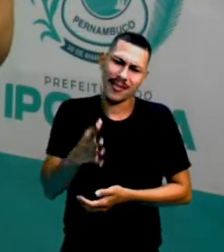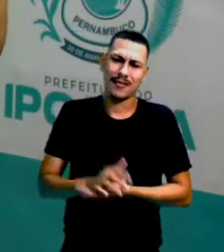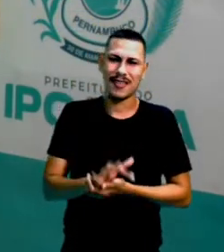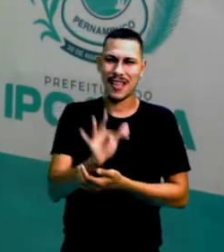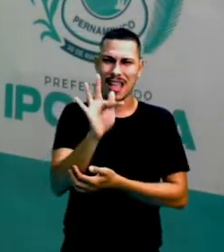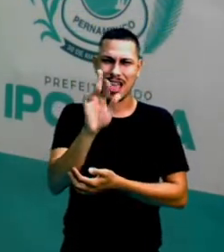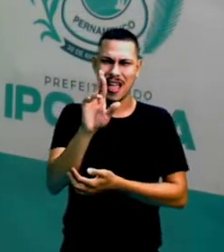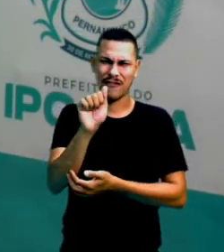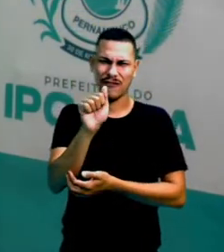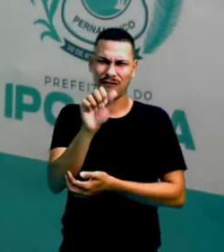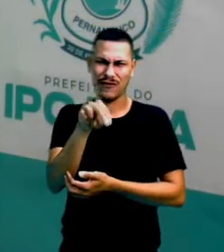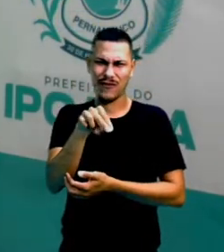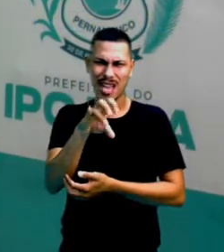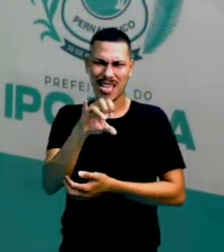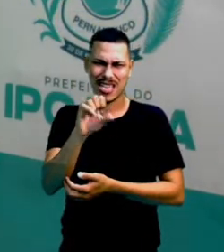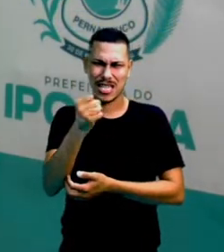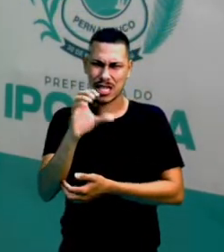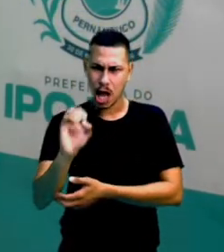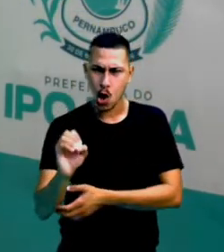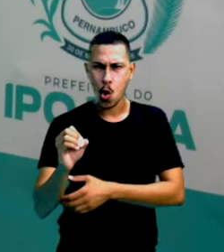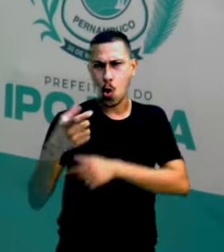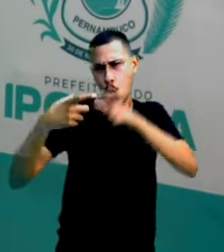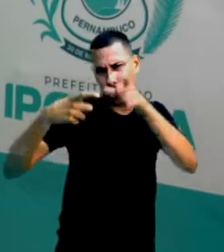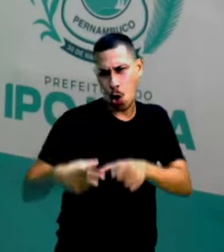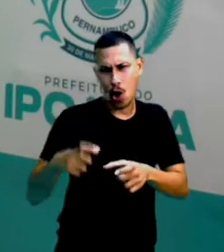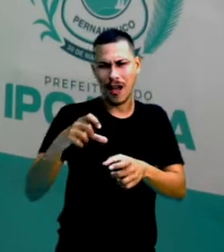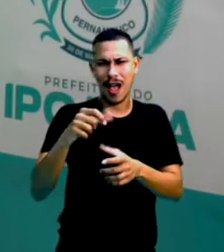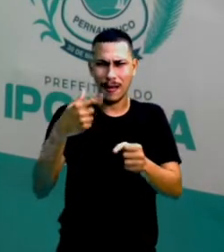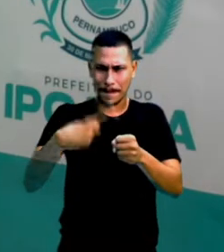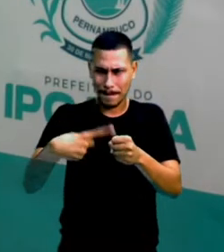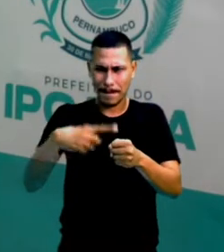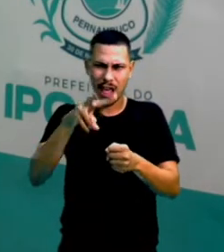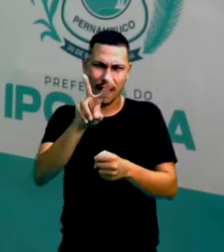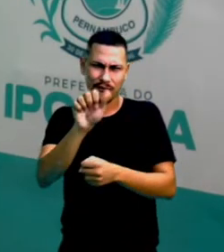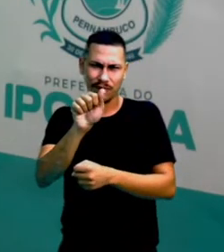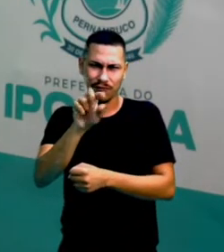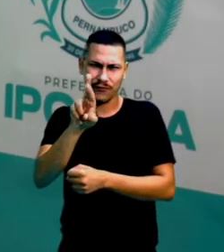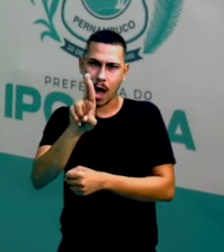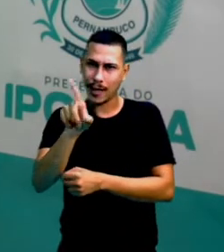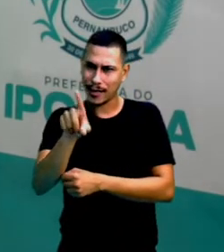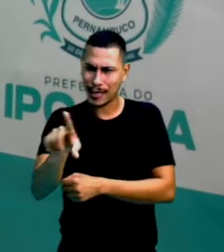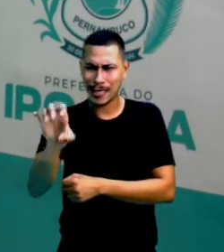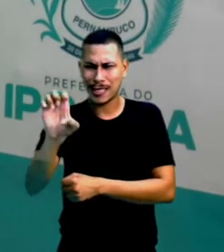o ateliê dele fica na Várzea, onde ele produzia as obras dele,